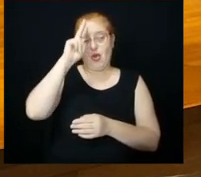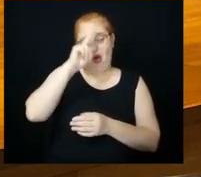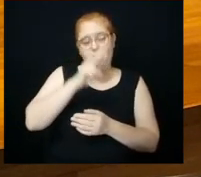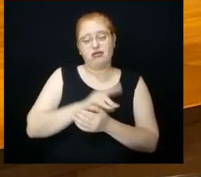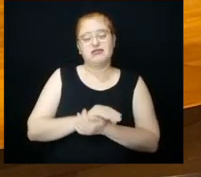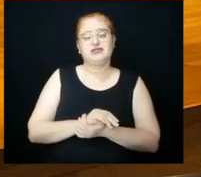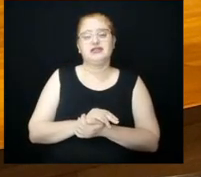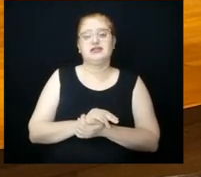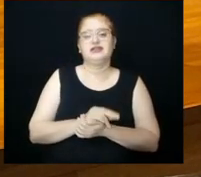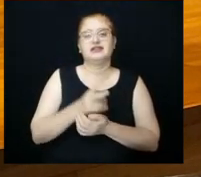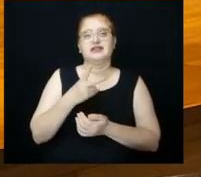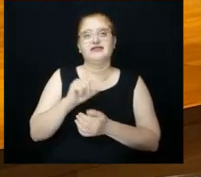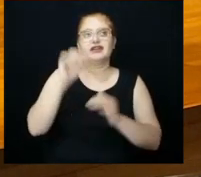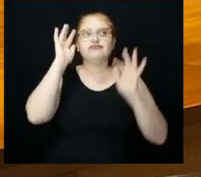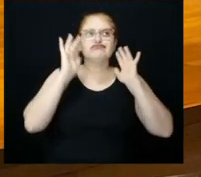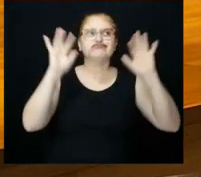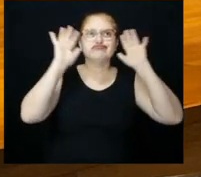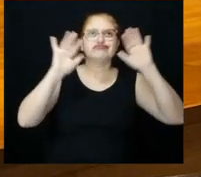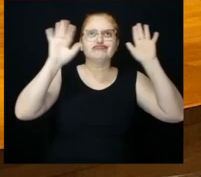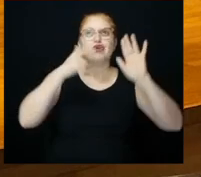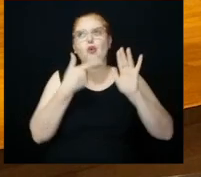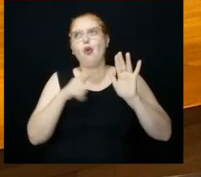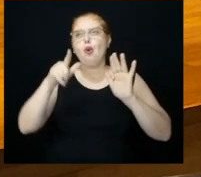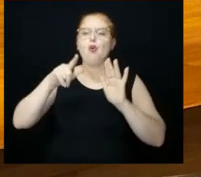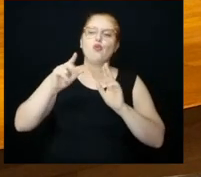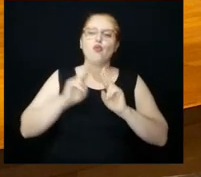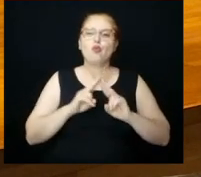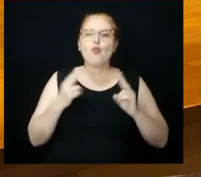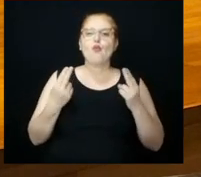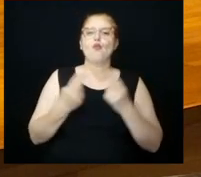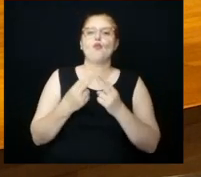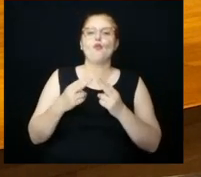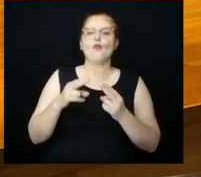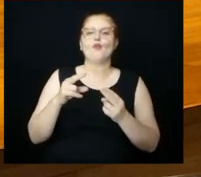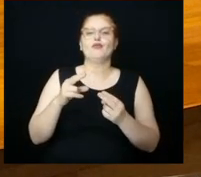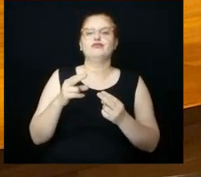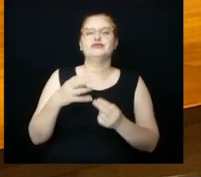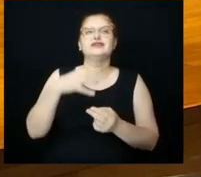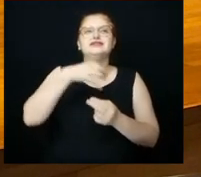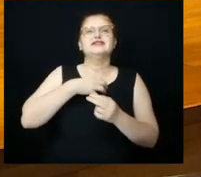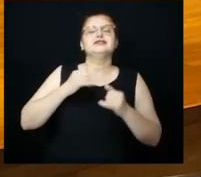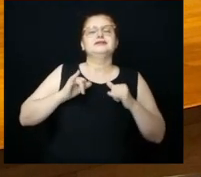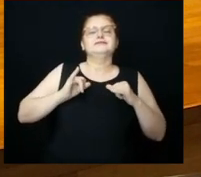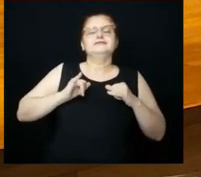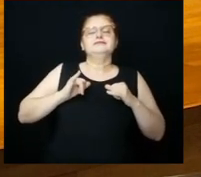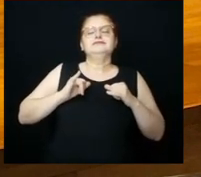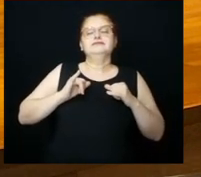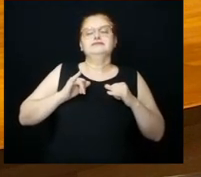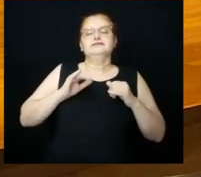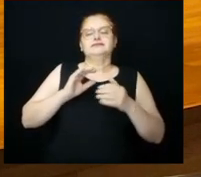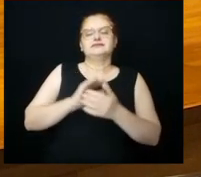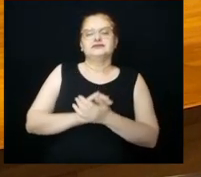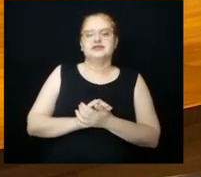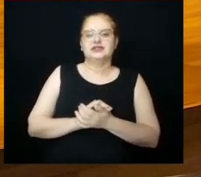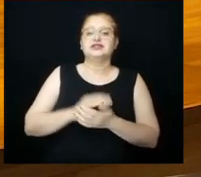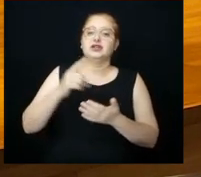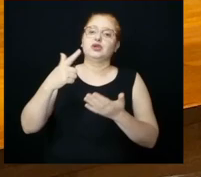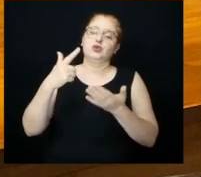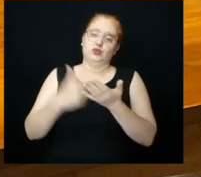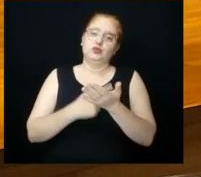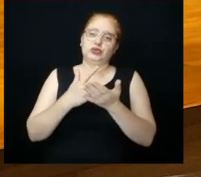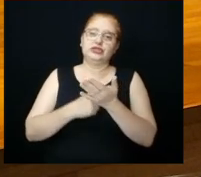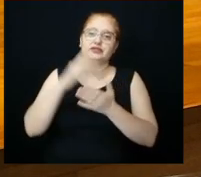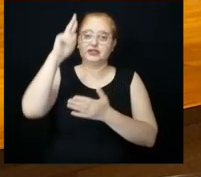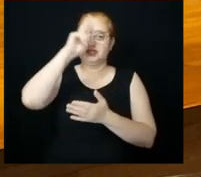então, transportando ele para um outro universo, dando um conforto para ele. O livro, né,